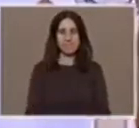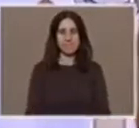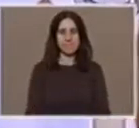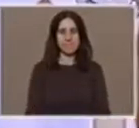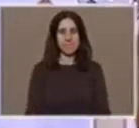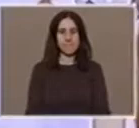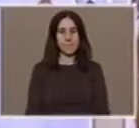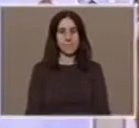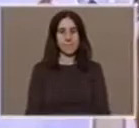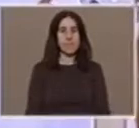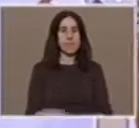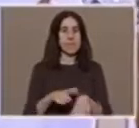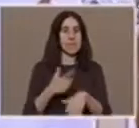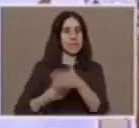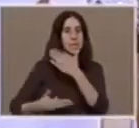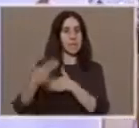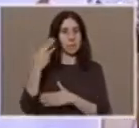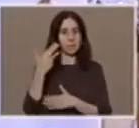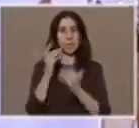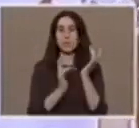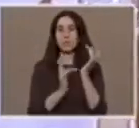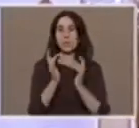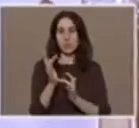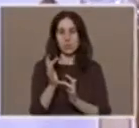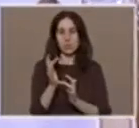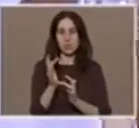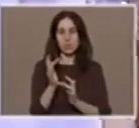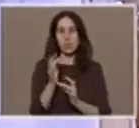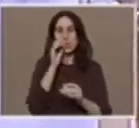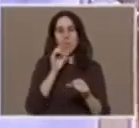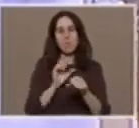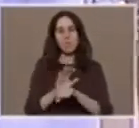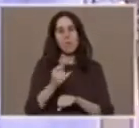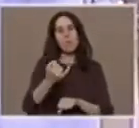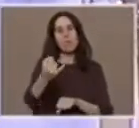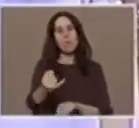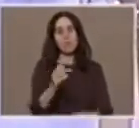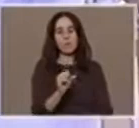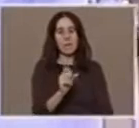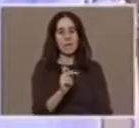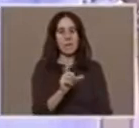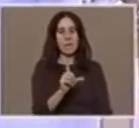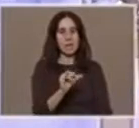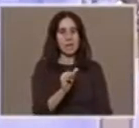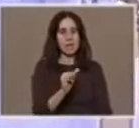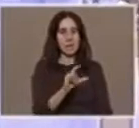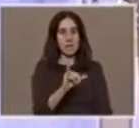Naquele tempo, Jesus partiu para o outro lado do mar da Galileia ou de